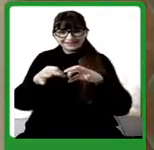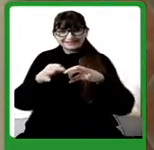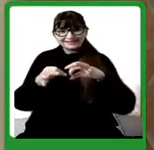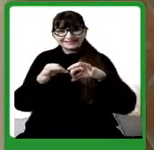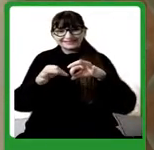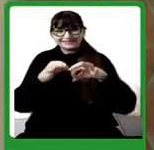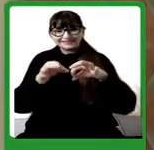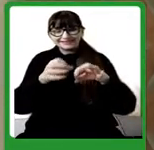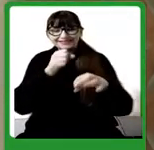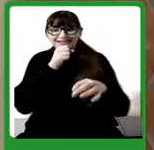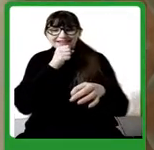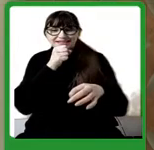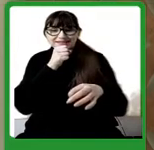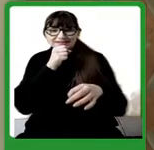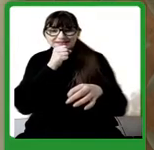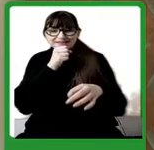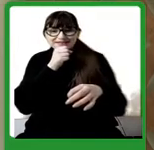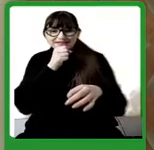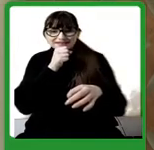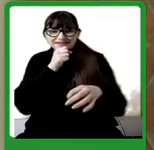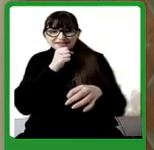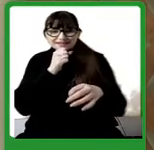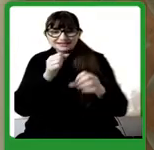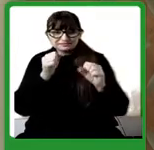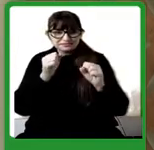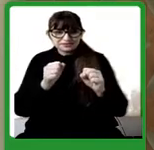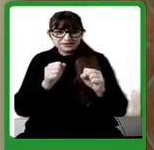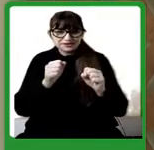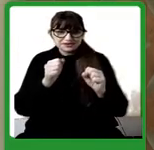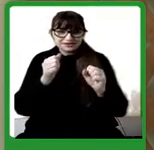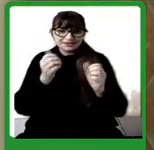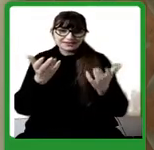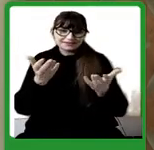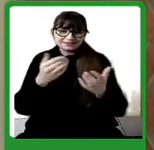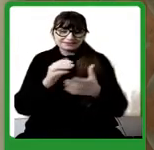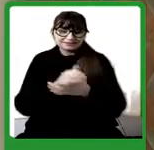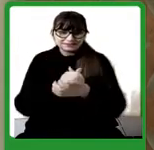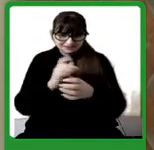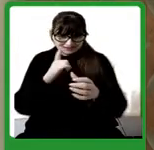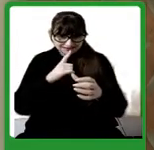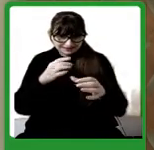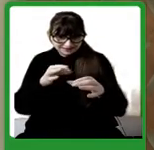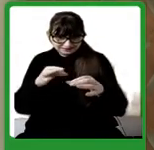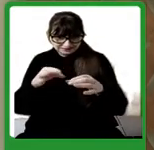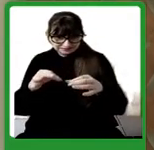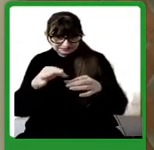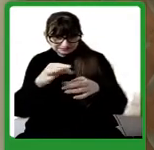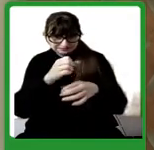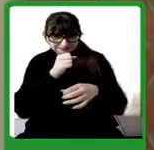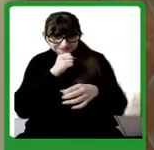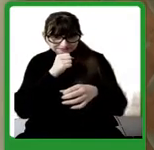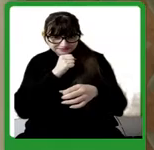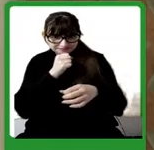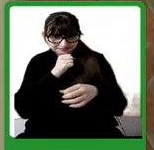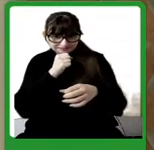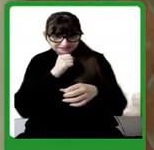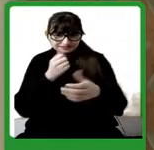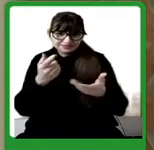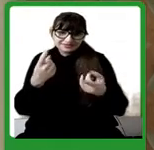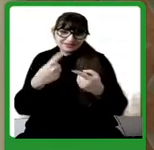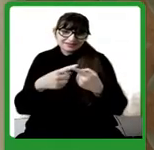tem... Podiam ter esvaziado o filtro pra me encarregar, né? Ó, tem até um crochêzinho da nona. Sabe por quê? Porque as nonas não tem